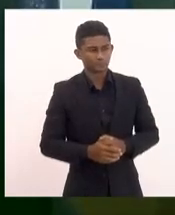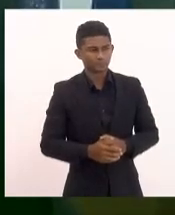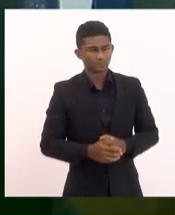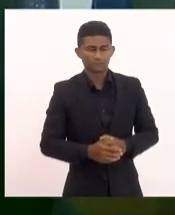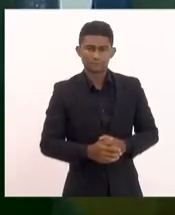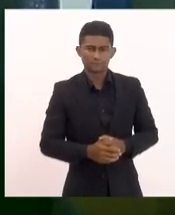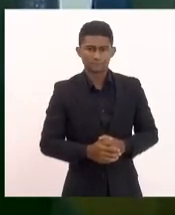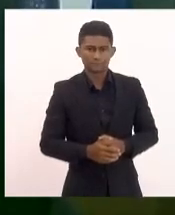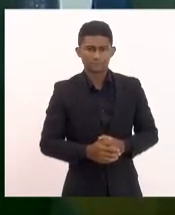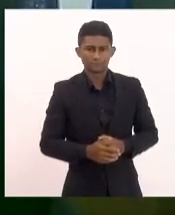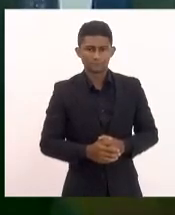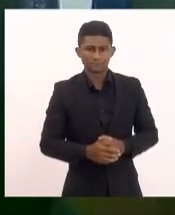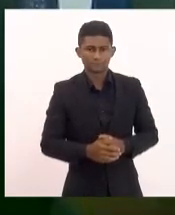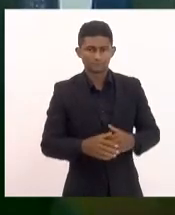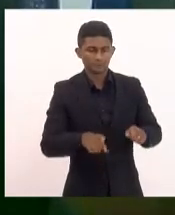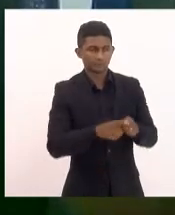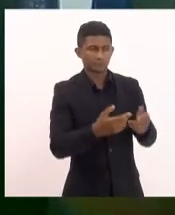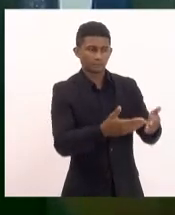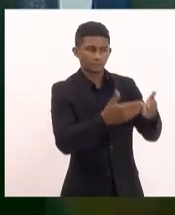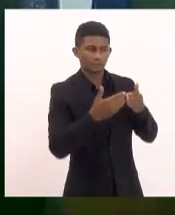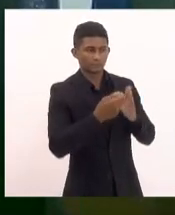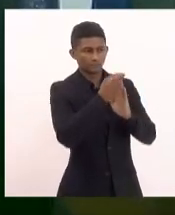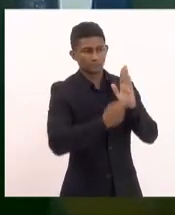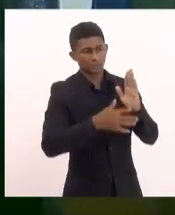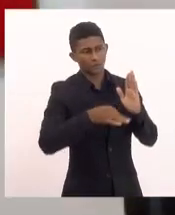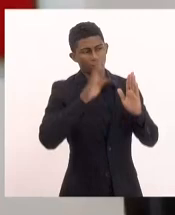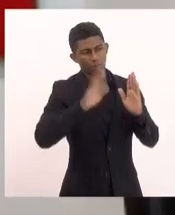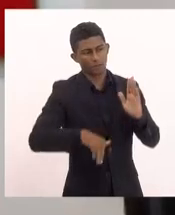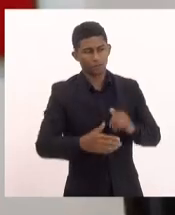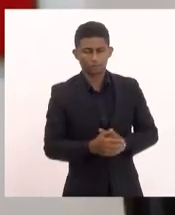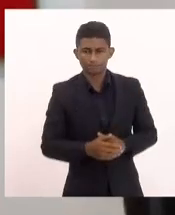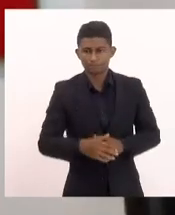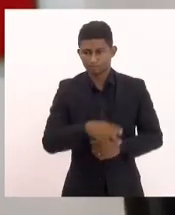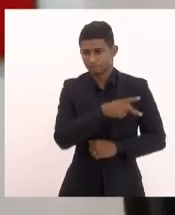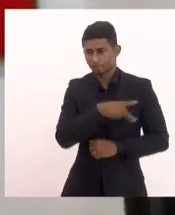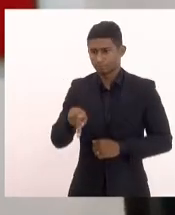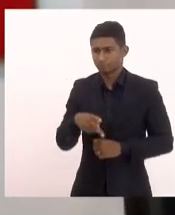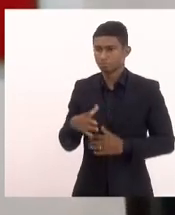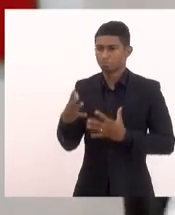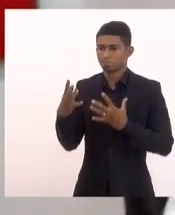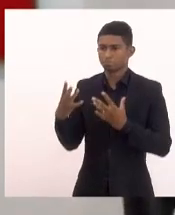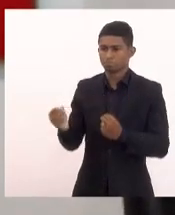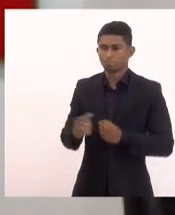e pedindo forma final de redação. Que a presidência defere.